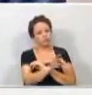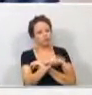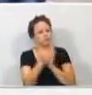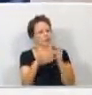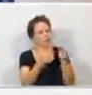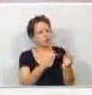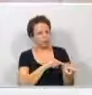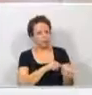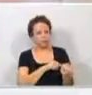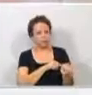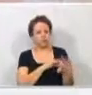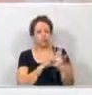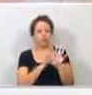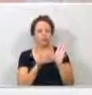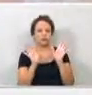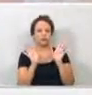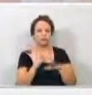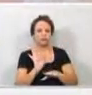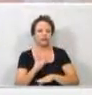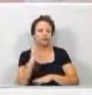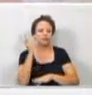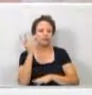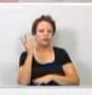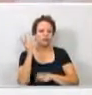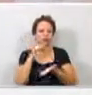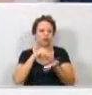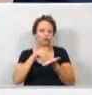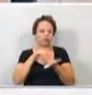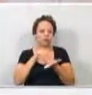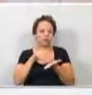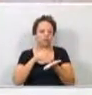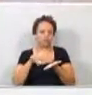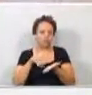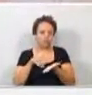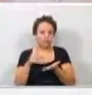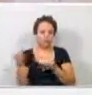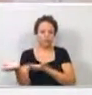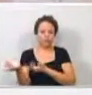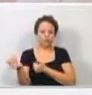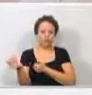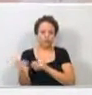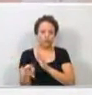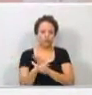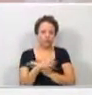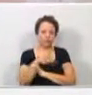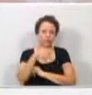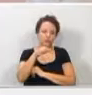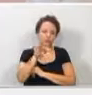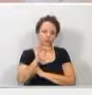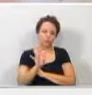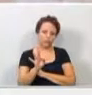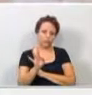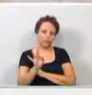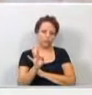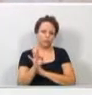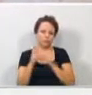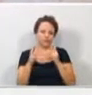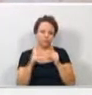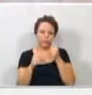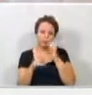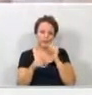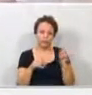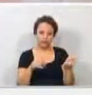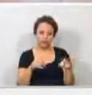Mas, para piorar, o secretário municipal da Juventude do PT, partido do qual ela é filiado, Vitor